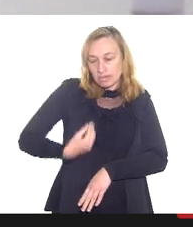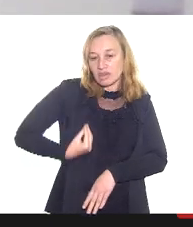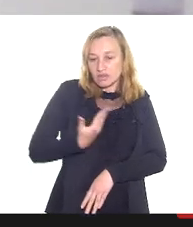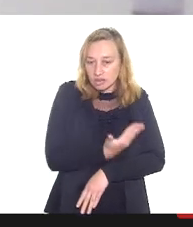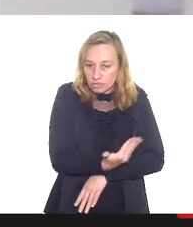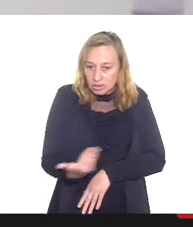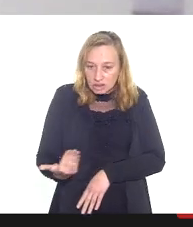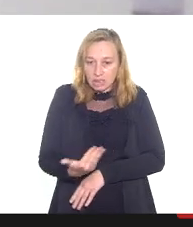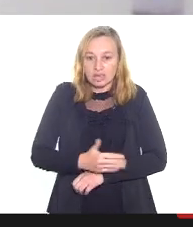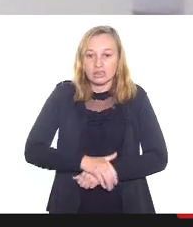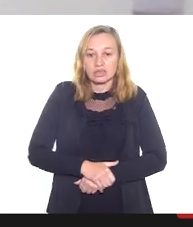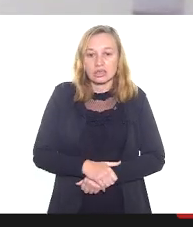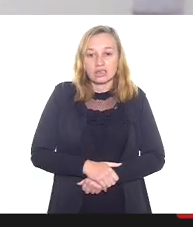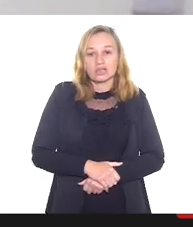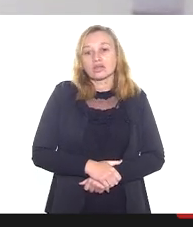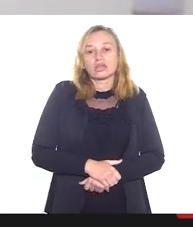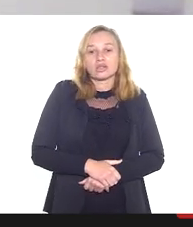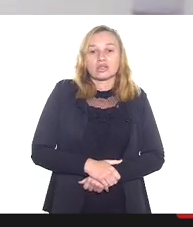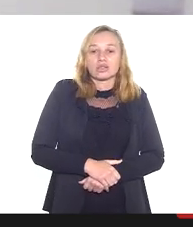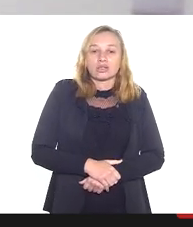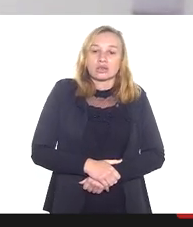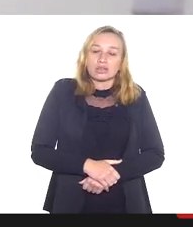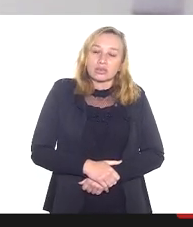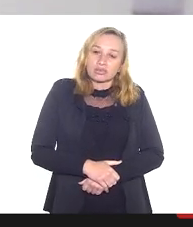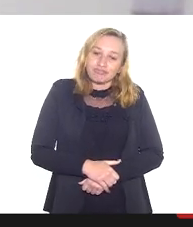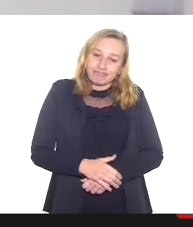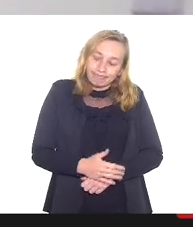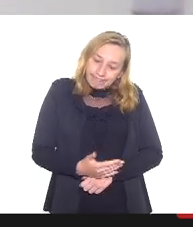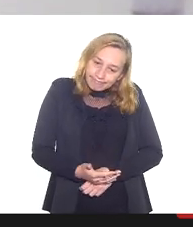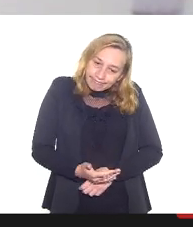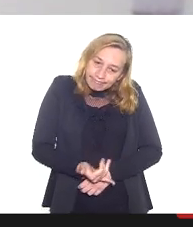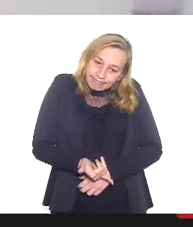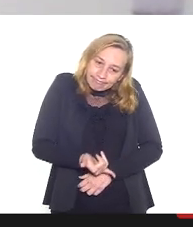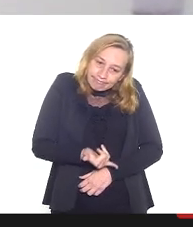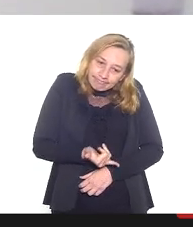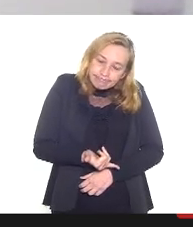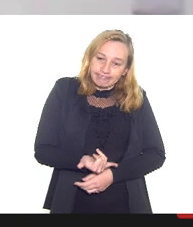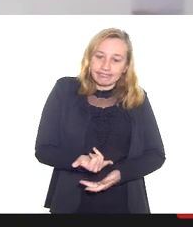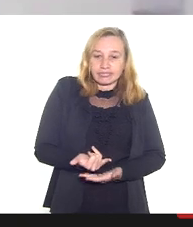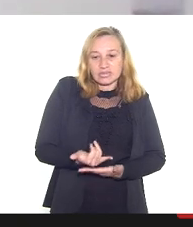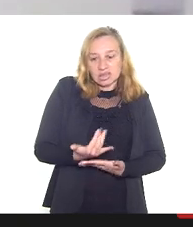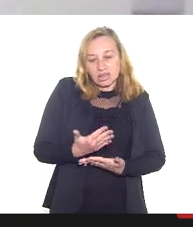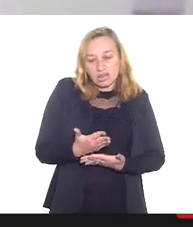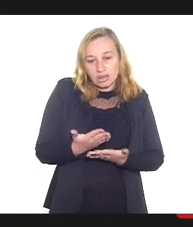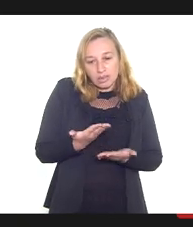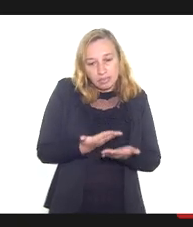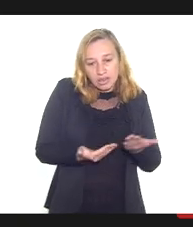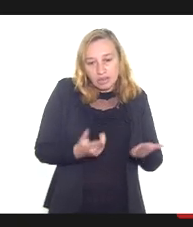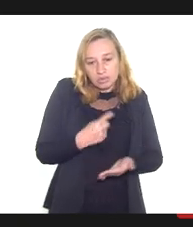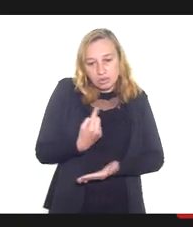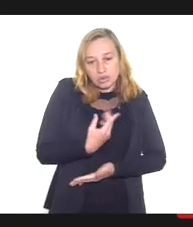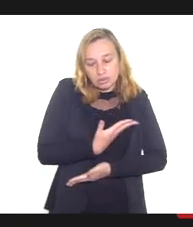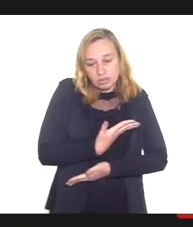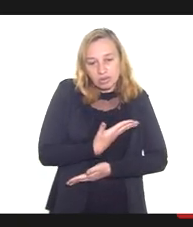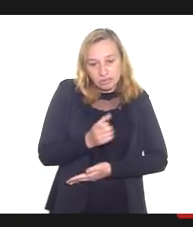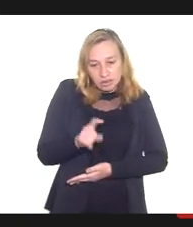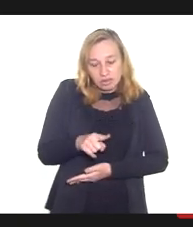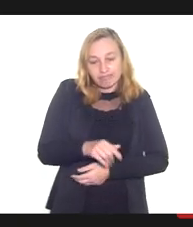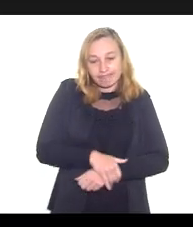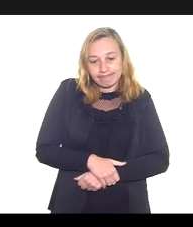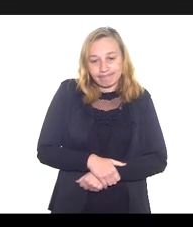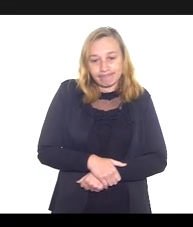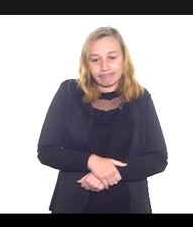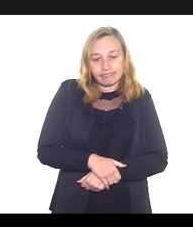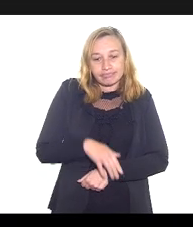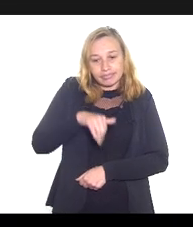e nossos, né, profundos pesares pela perda, né, do nosso colega. Então,